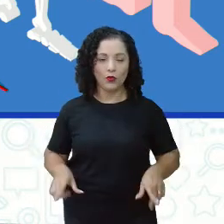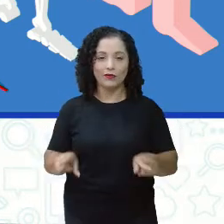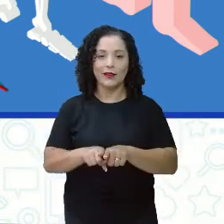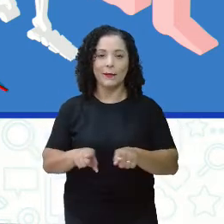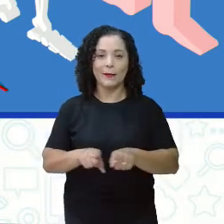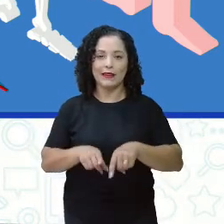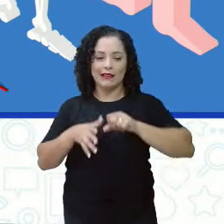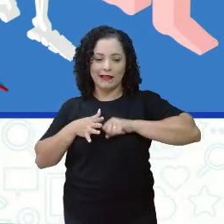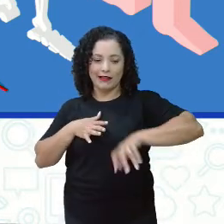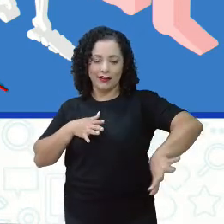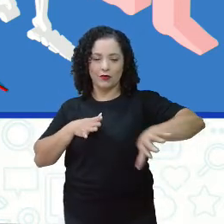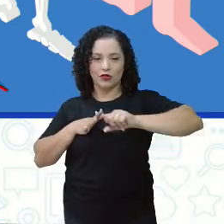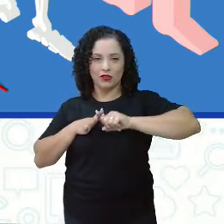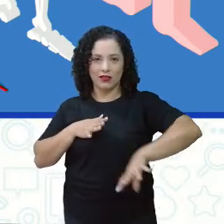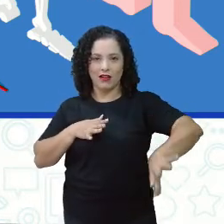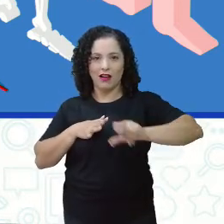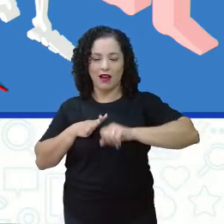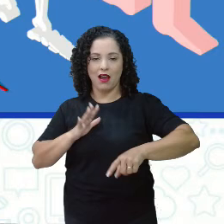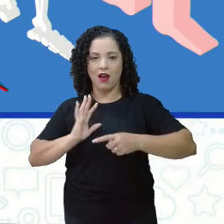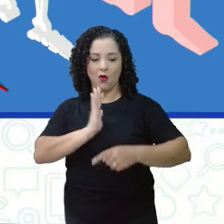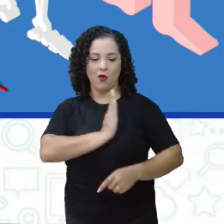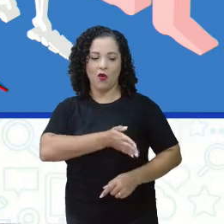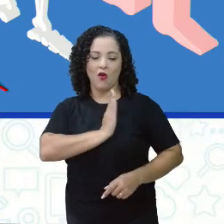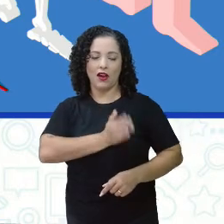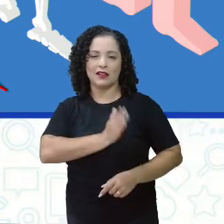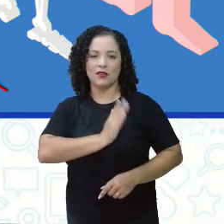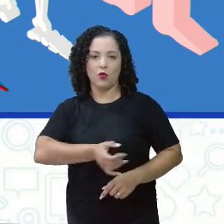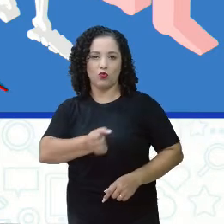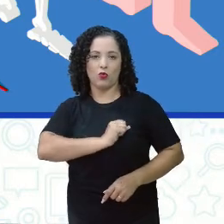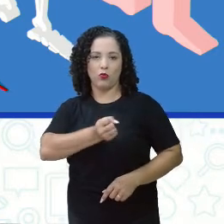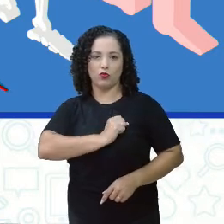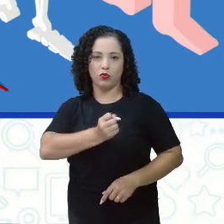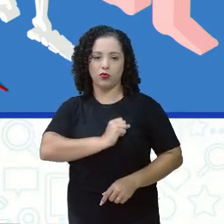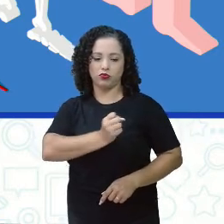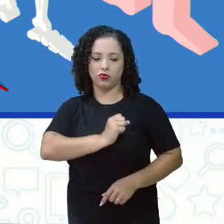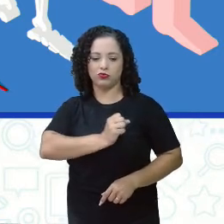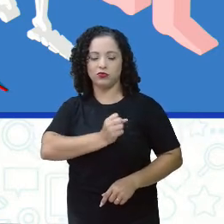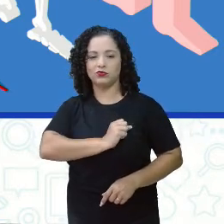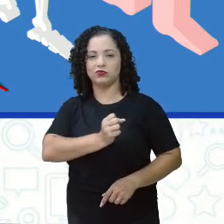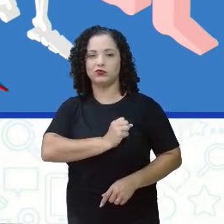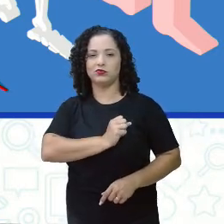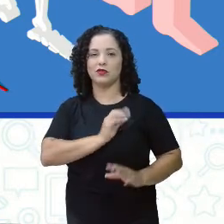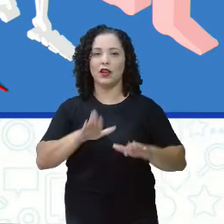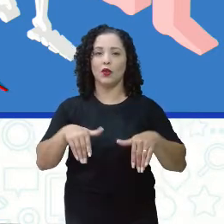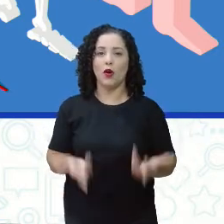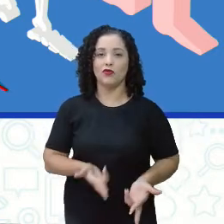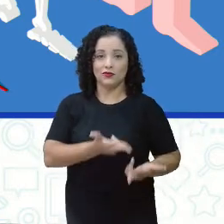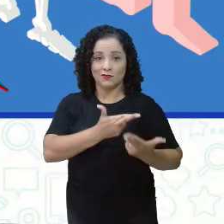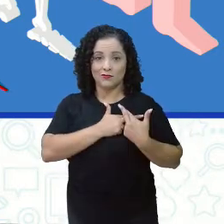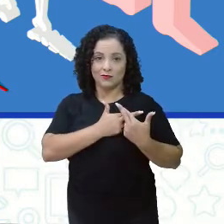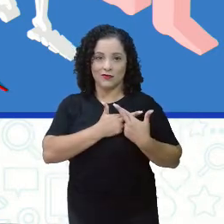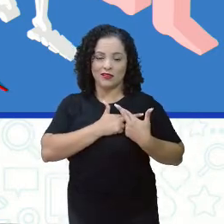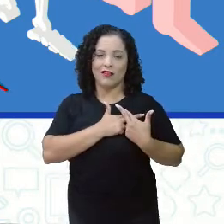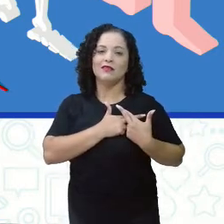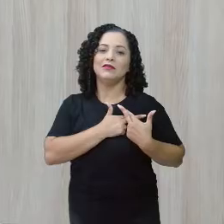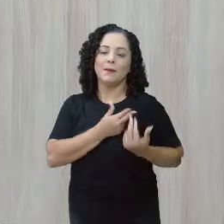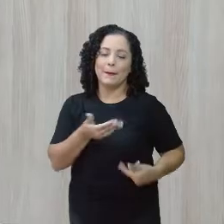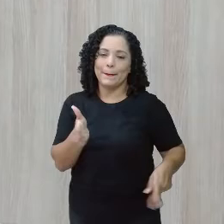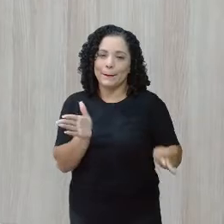com a participação da nossa bomba, o coração. Então, aqui eu estou falando a respeito da função, né, do